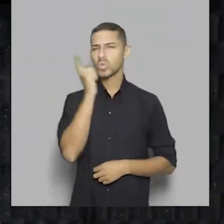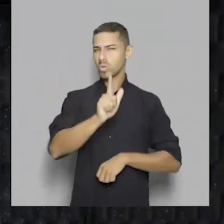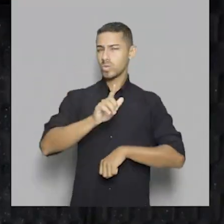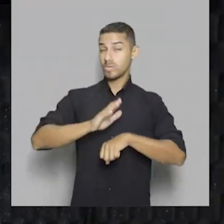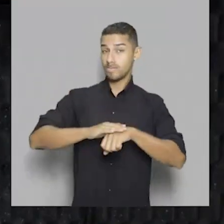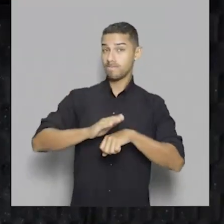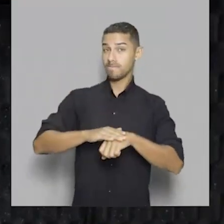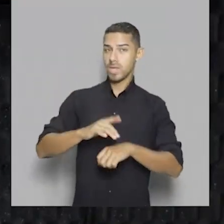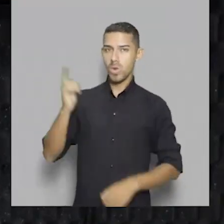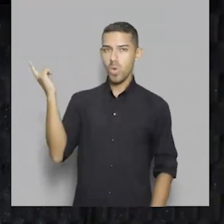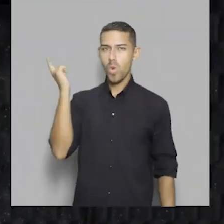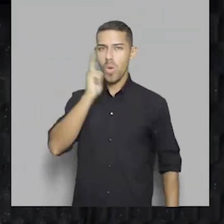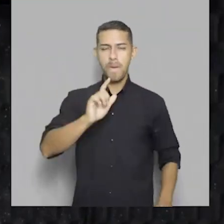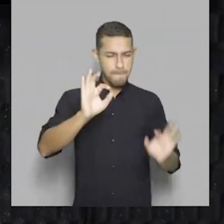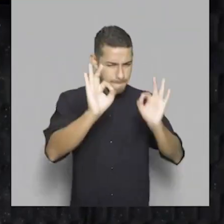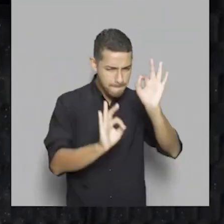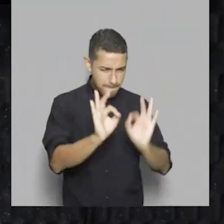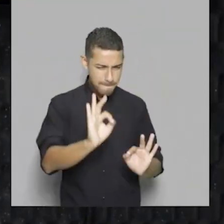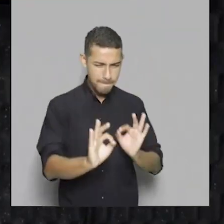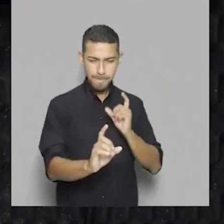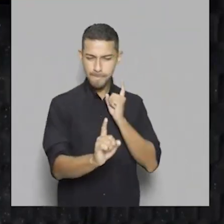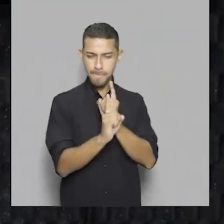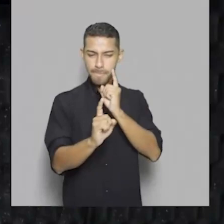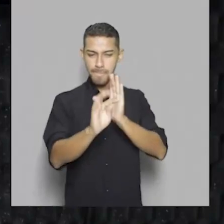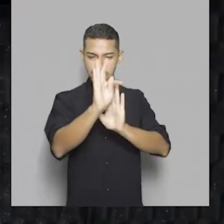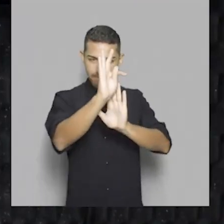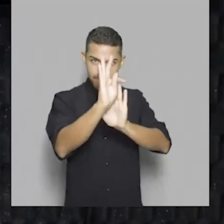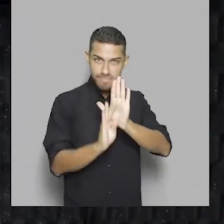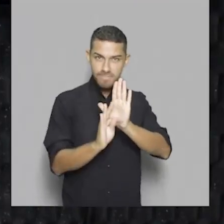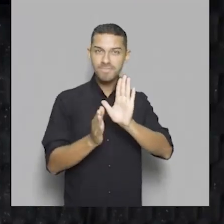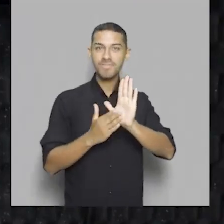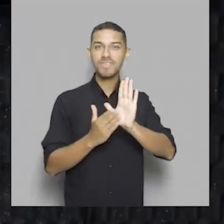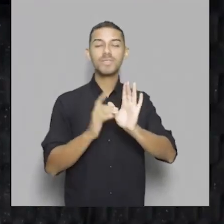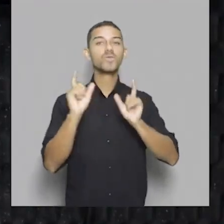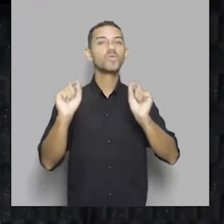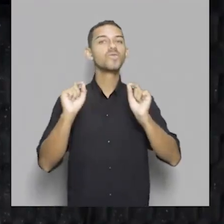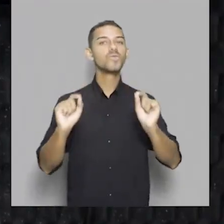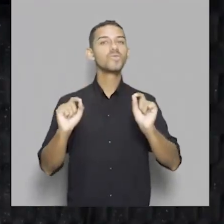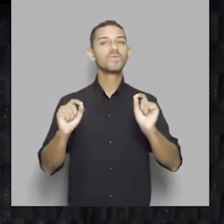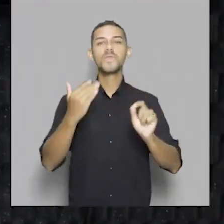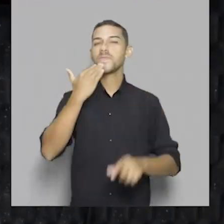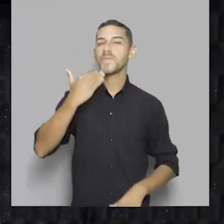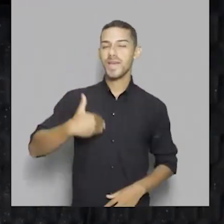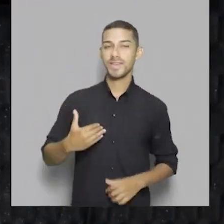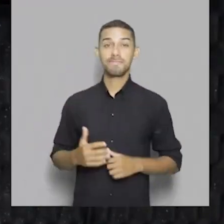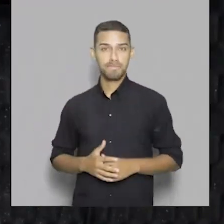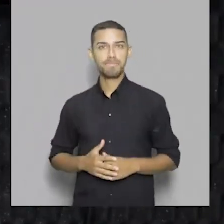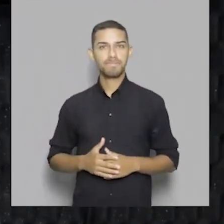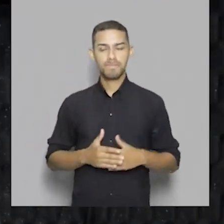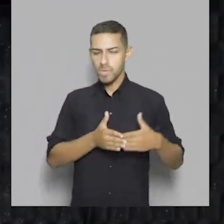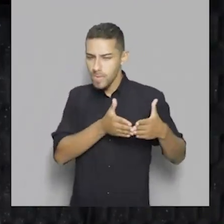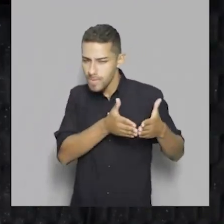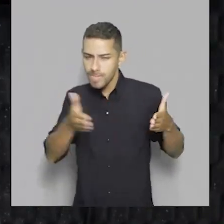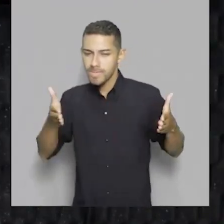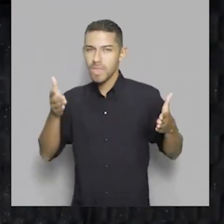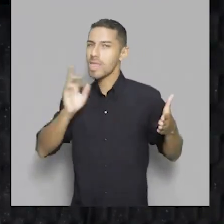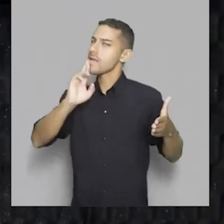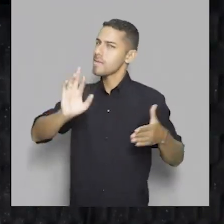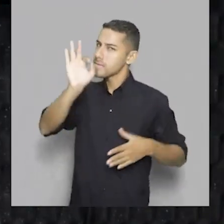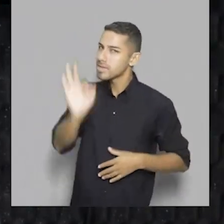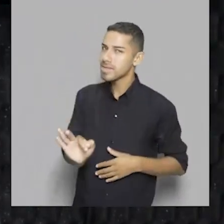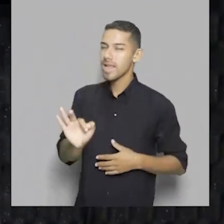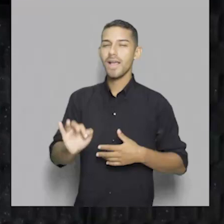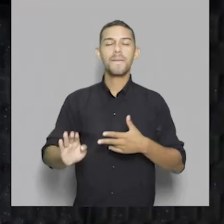então, conseguir identificar no texto aquilo que o teu enunciado te pede. Diante disso, a resposta correta